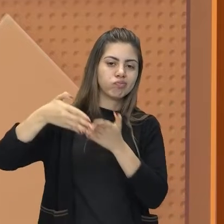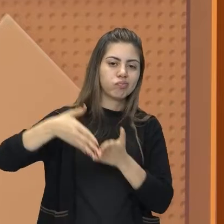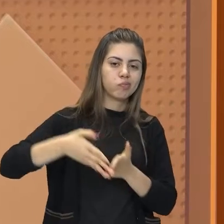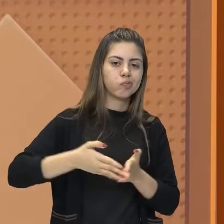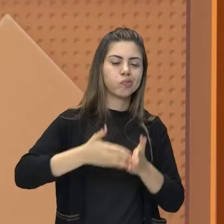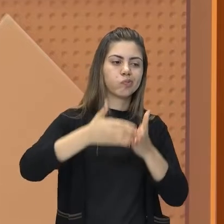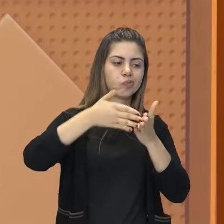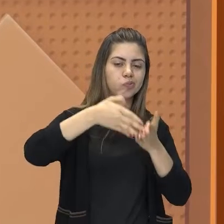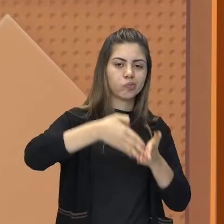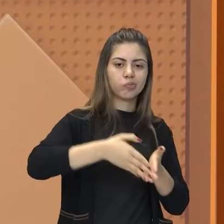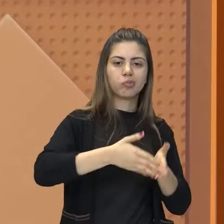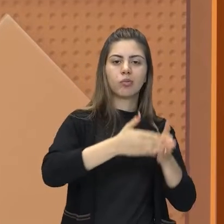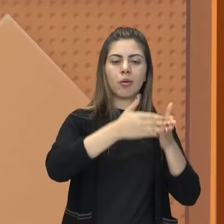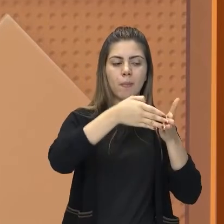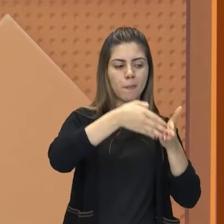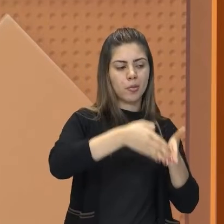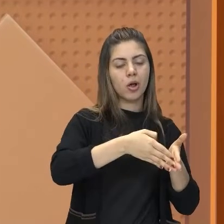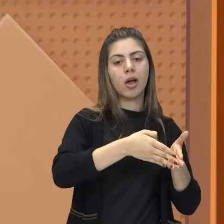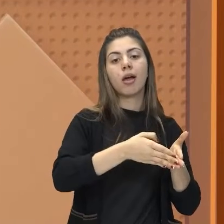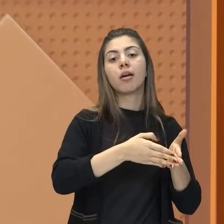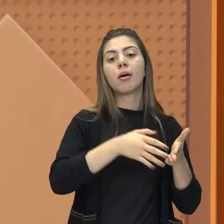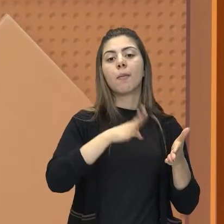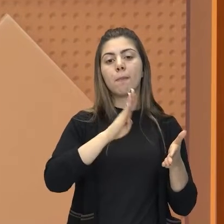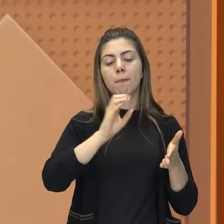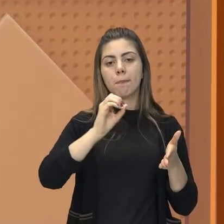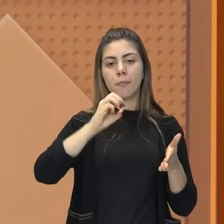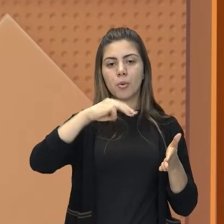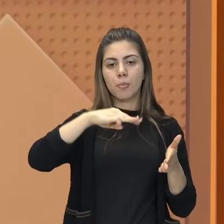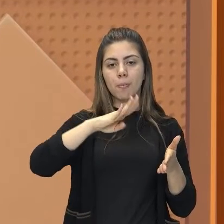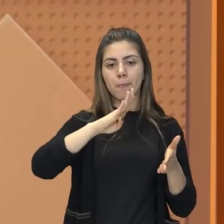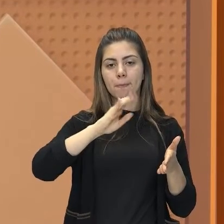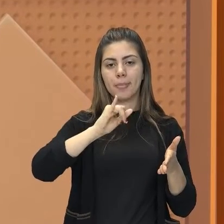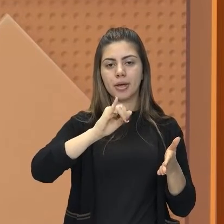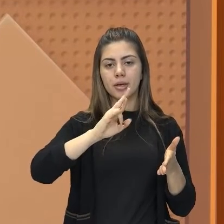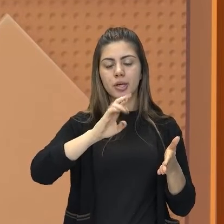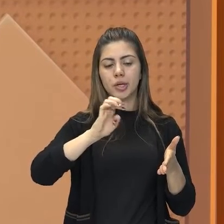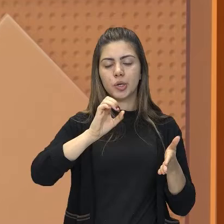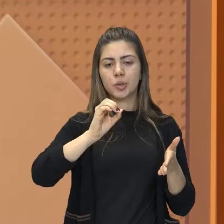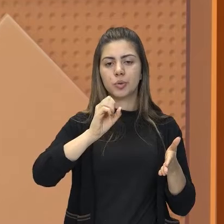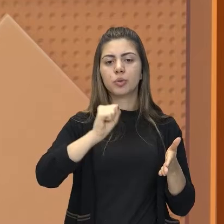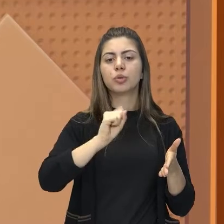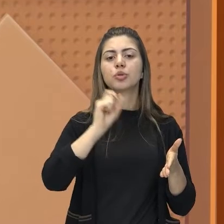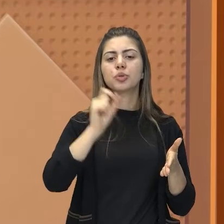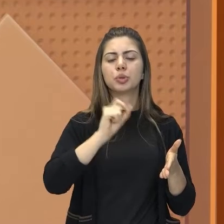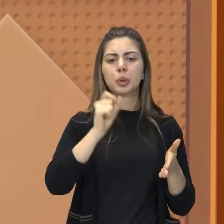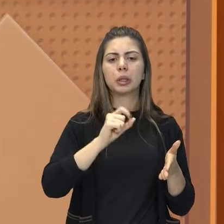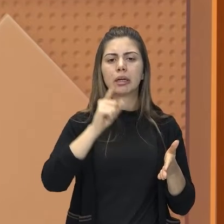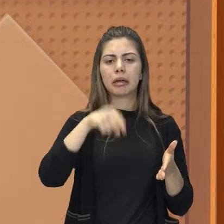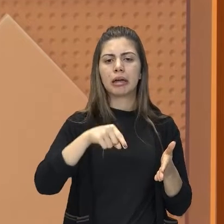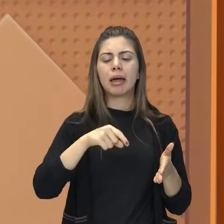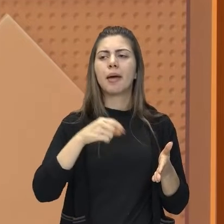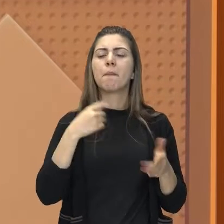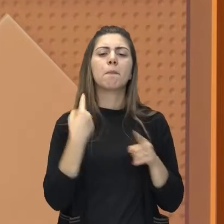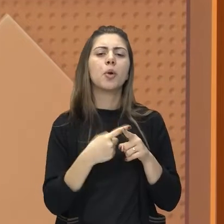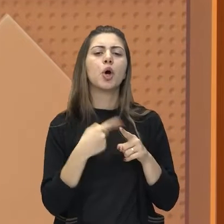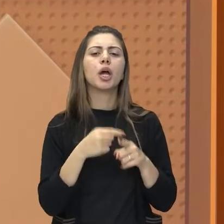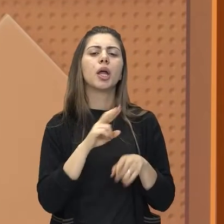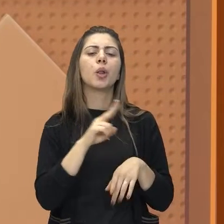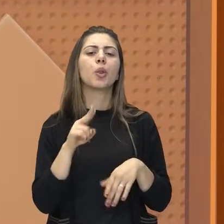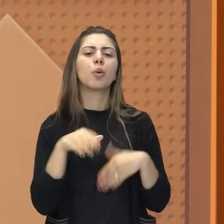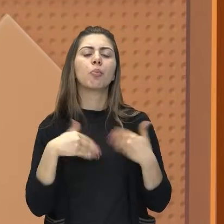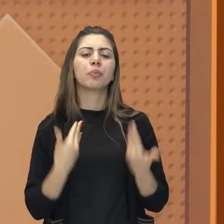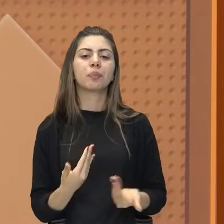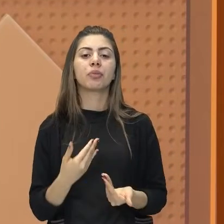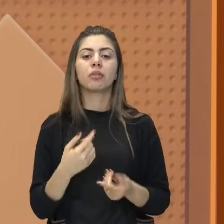chamados navios tumbeiros, ou navios negreiros. Então, esses navios negreiros, eles eram chamados de tumbeiros porque